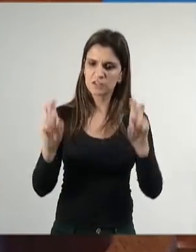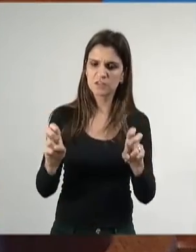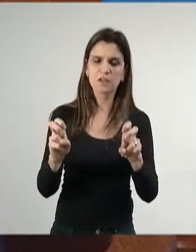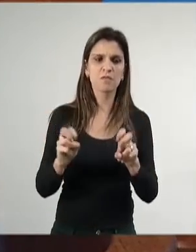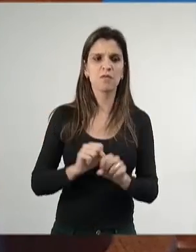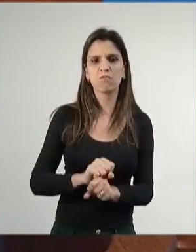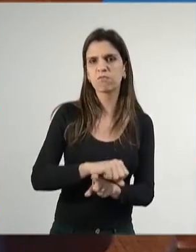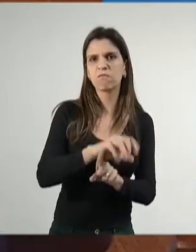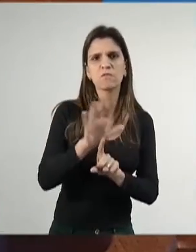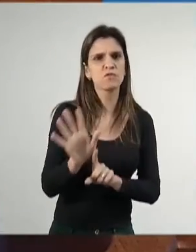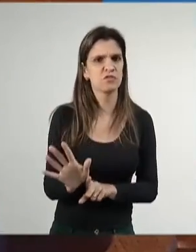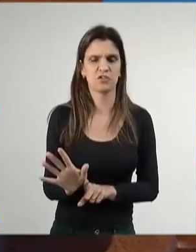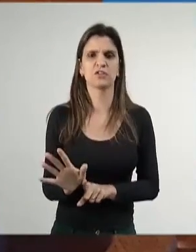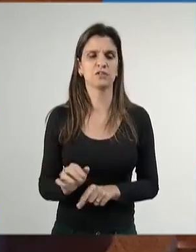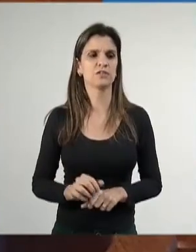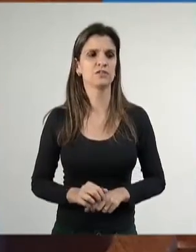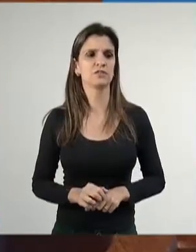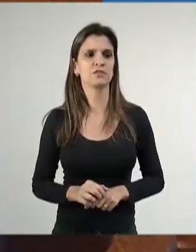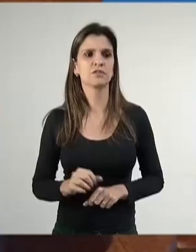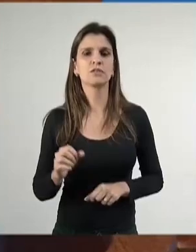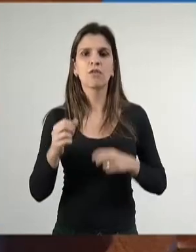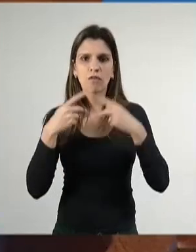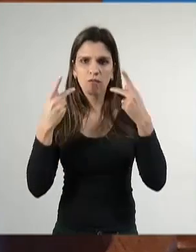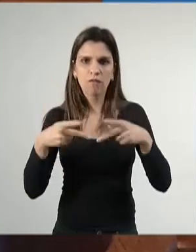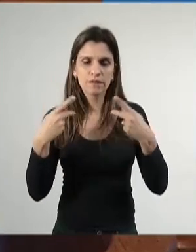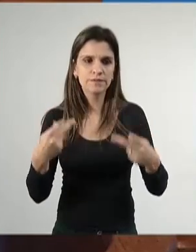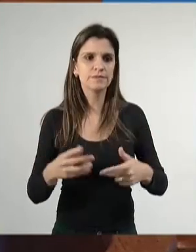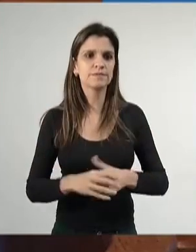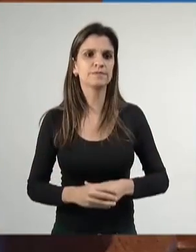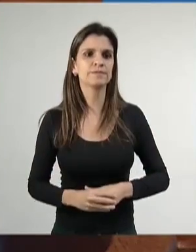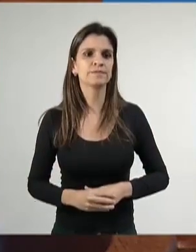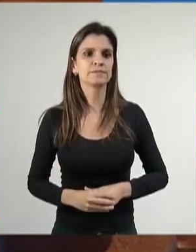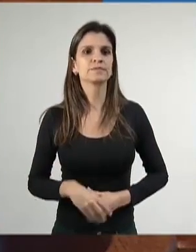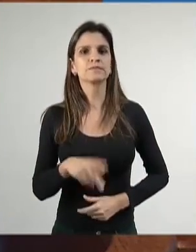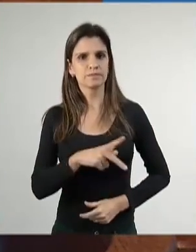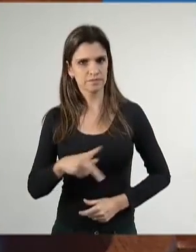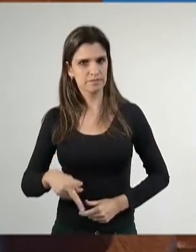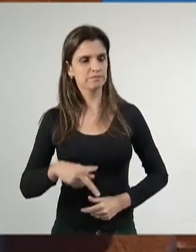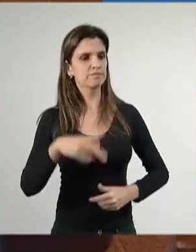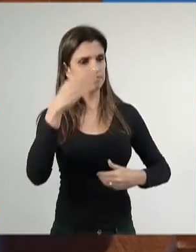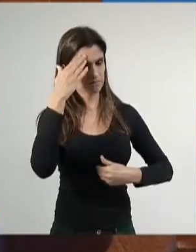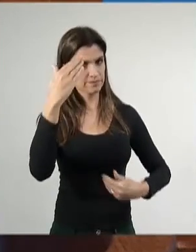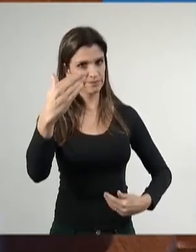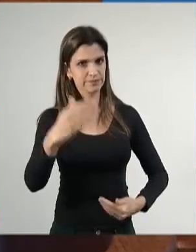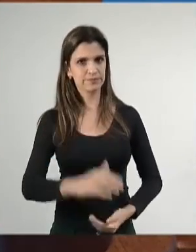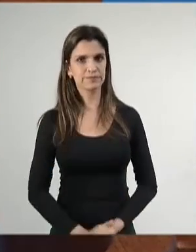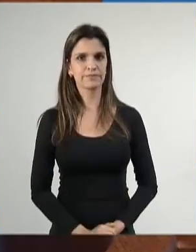luta e é isso que estou fazendo. Senhor presidente, muito obrigado.